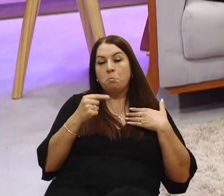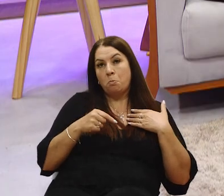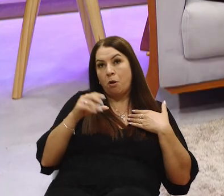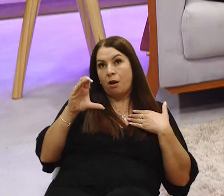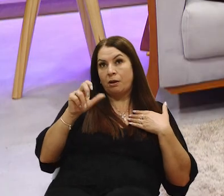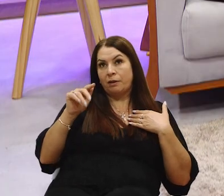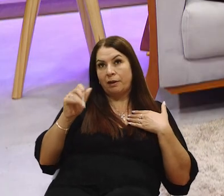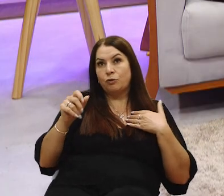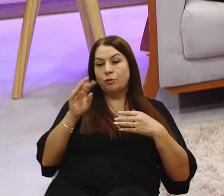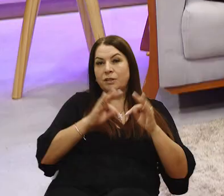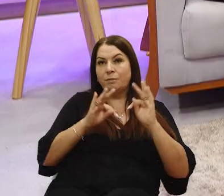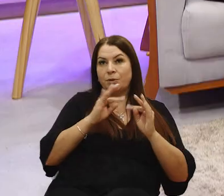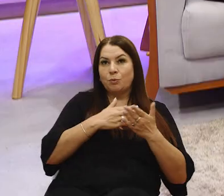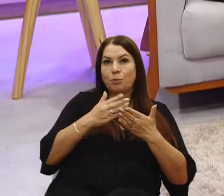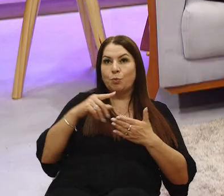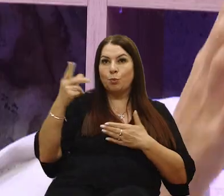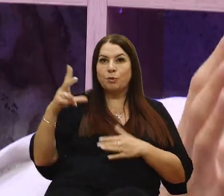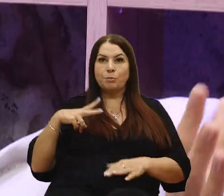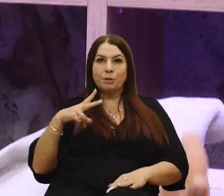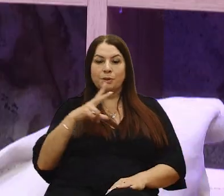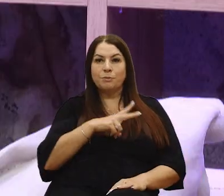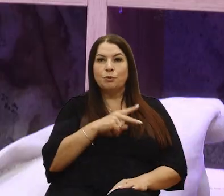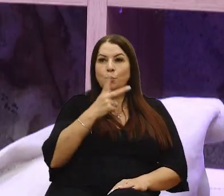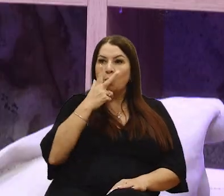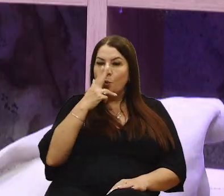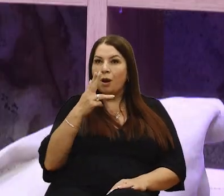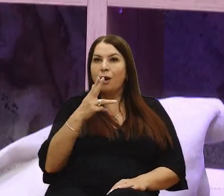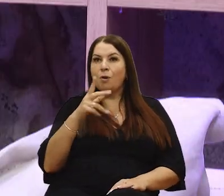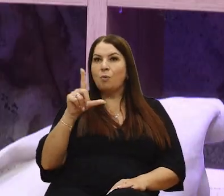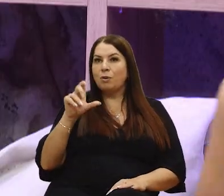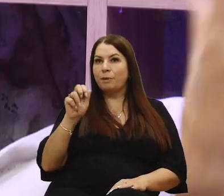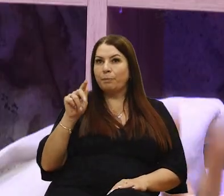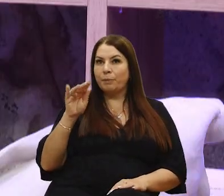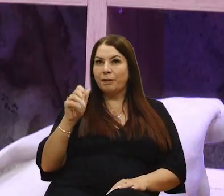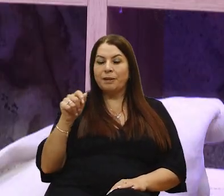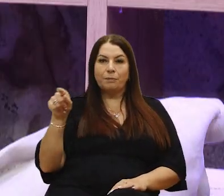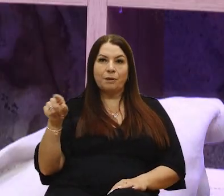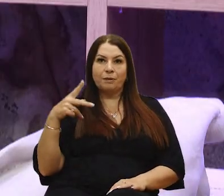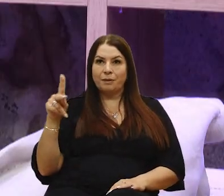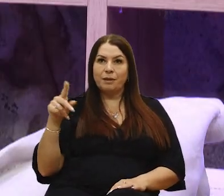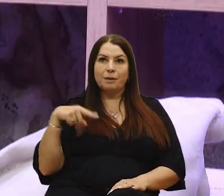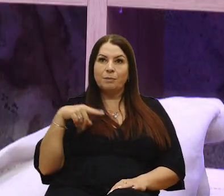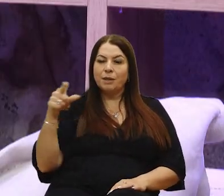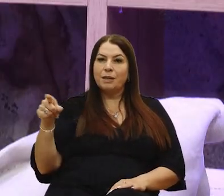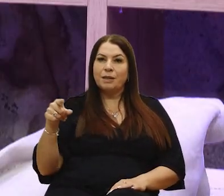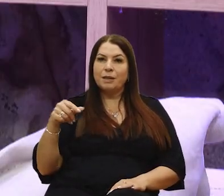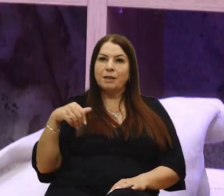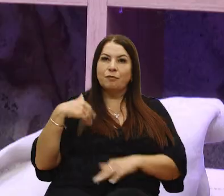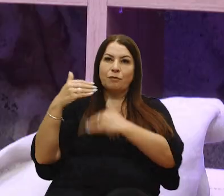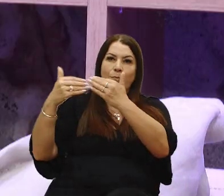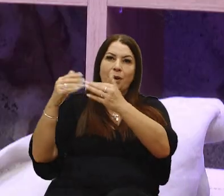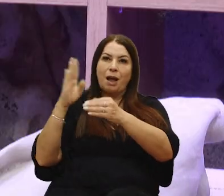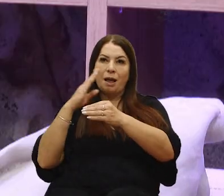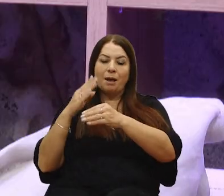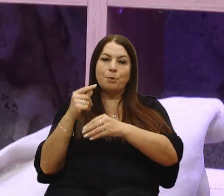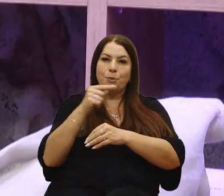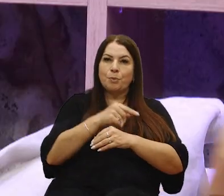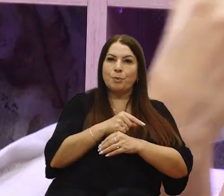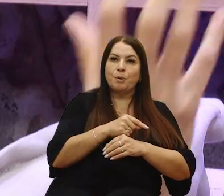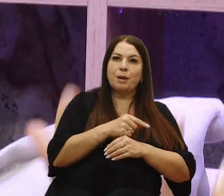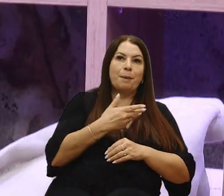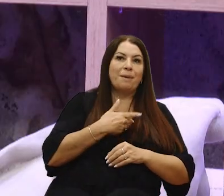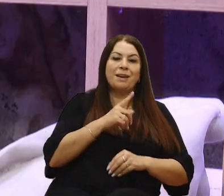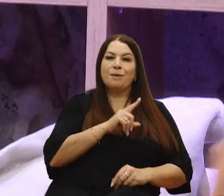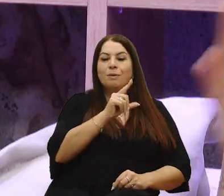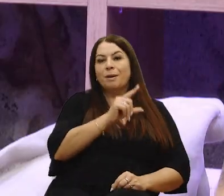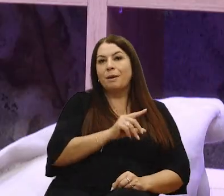responde. Pode ser que a Clau tenha iniciado o tratamento com uma outra paciente que tinha o mesmo grau de lipedema que o dela, mas no caso dela, ela evoluiu um